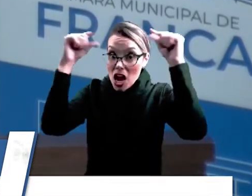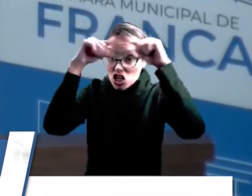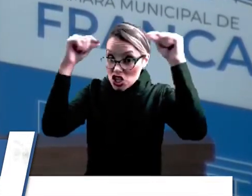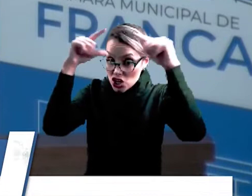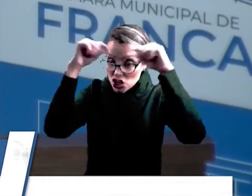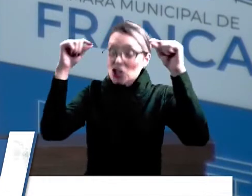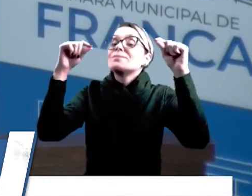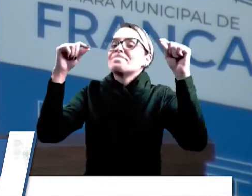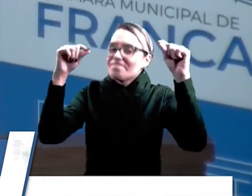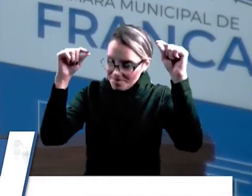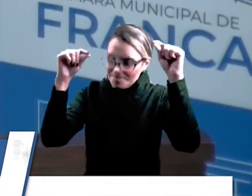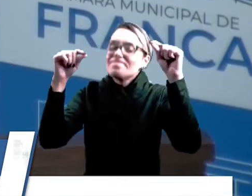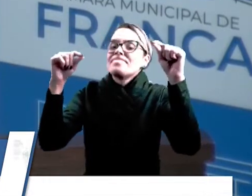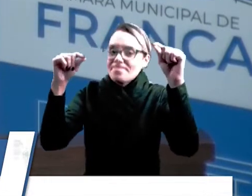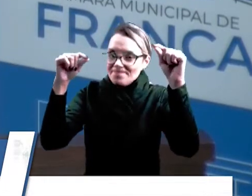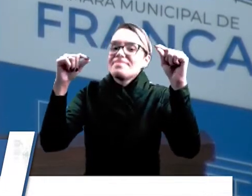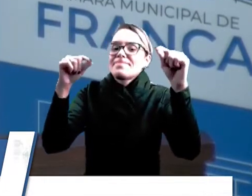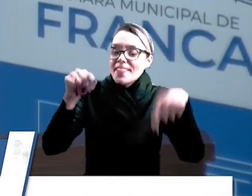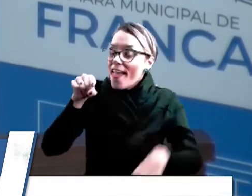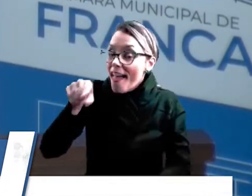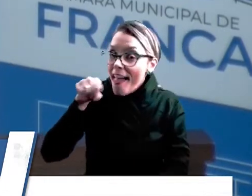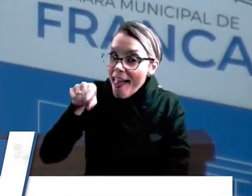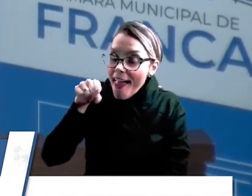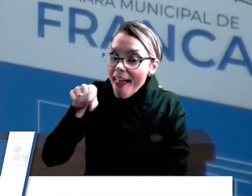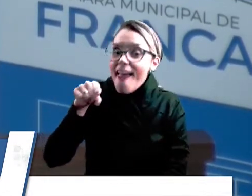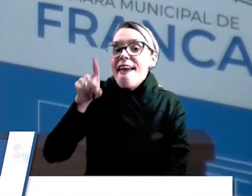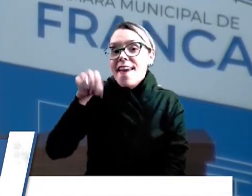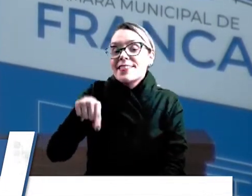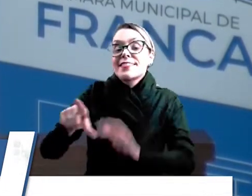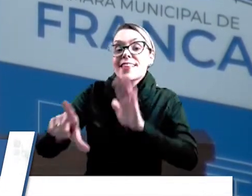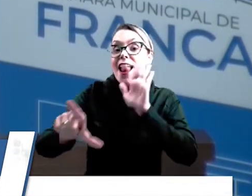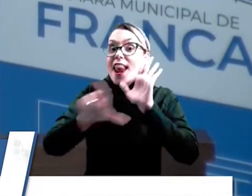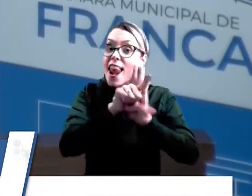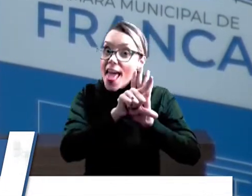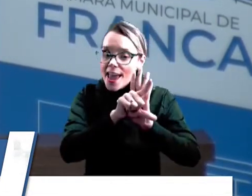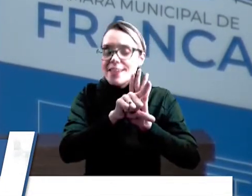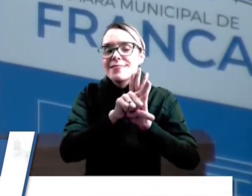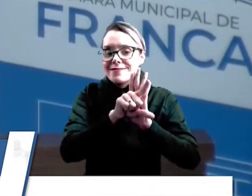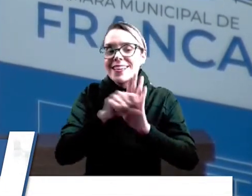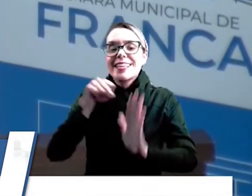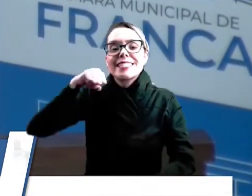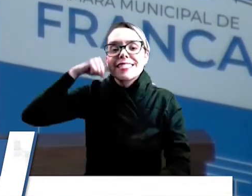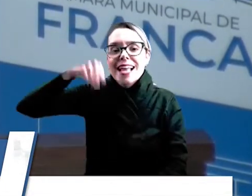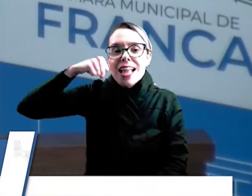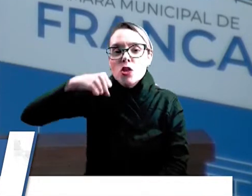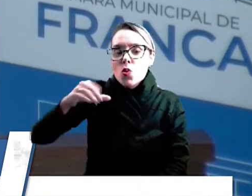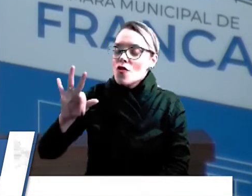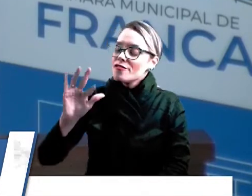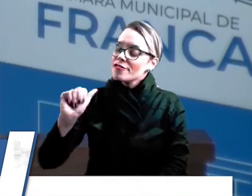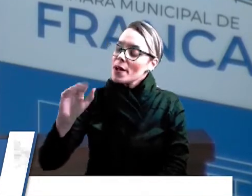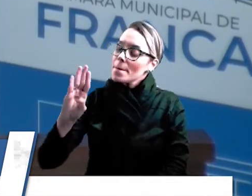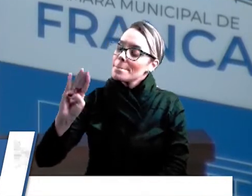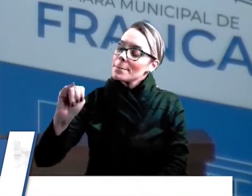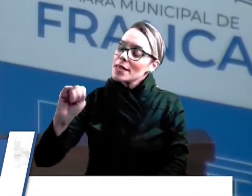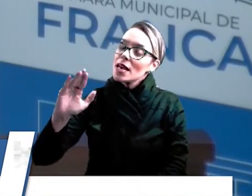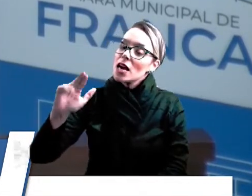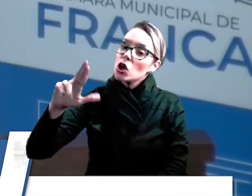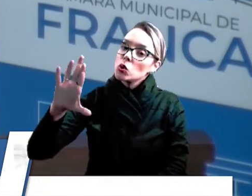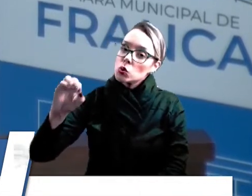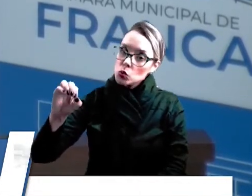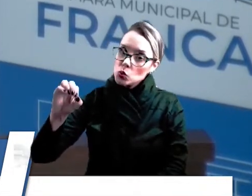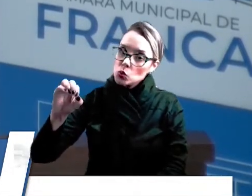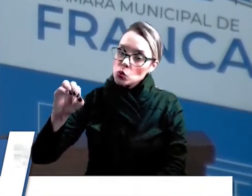onde foi aprovada uma lei pelo senador Fabiano Comparato, do PT,